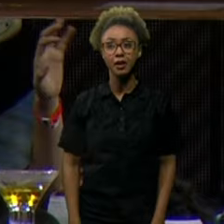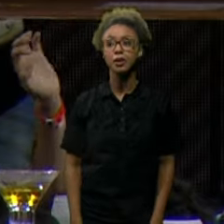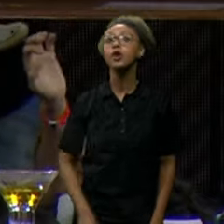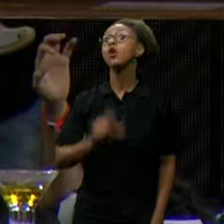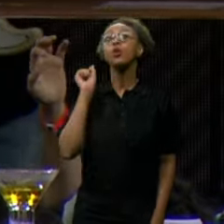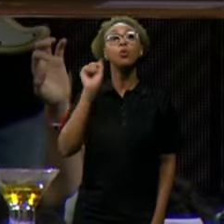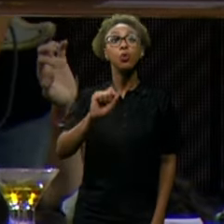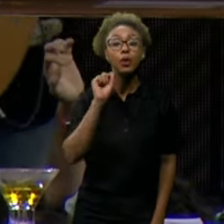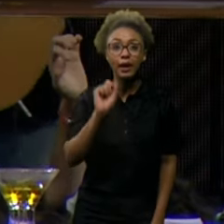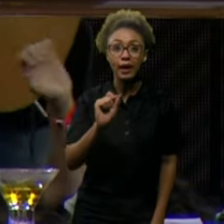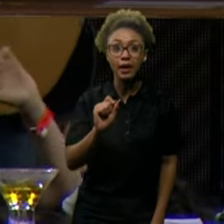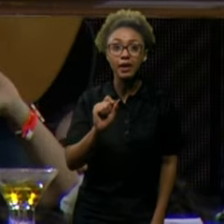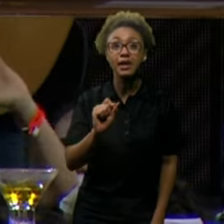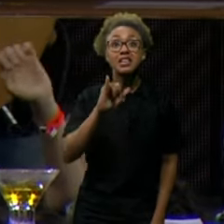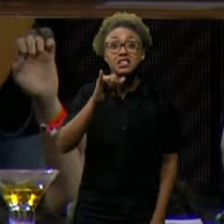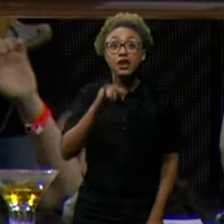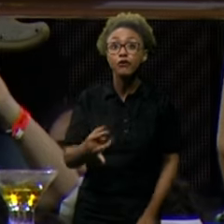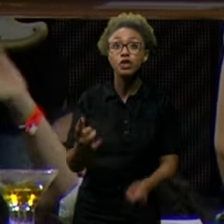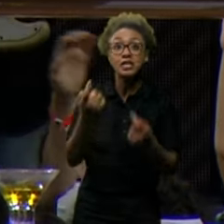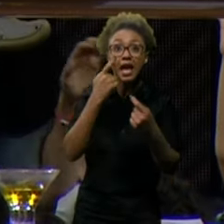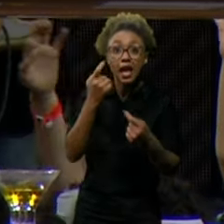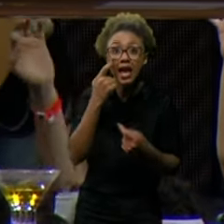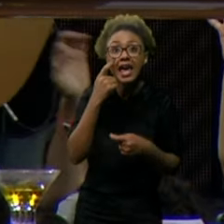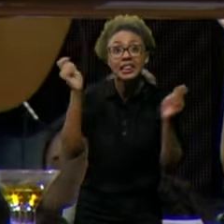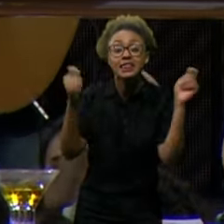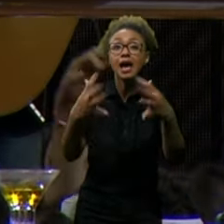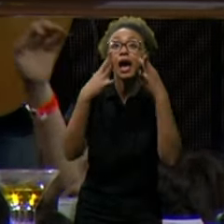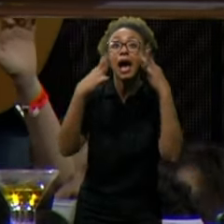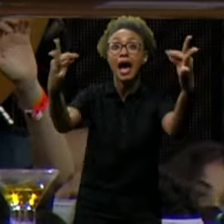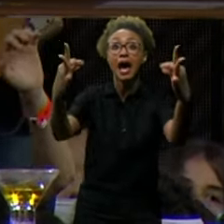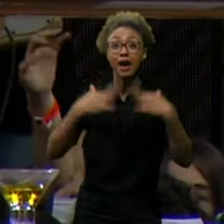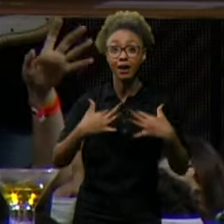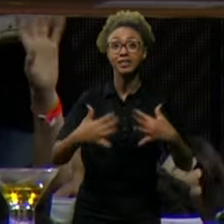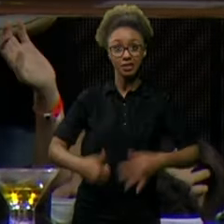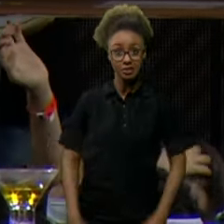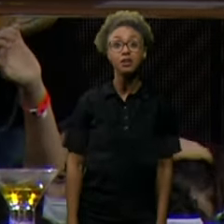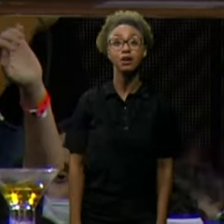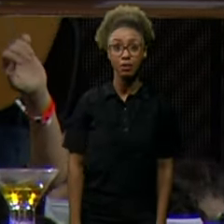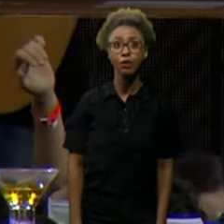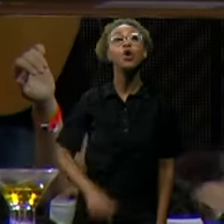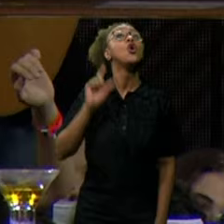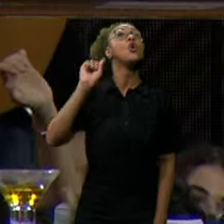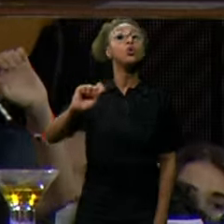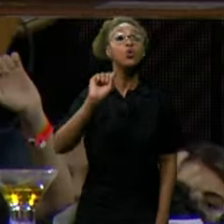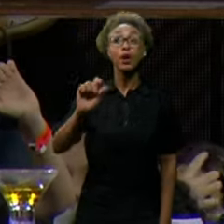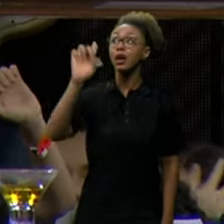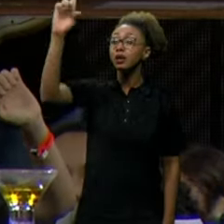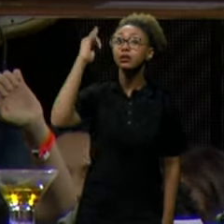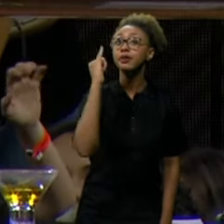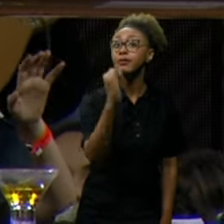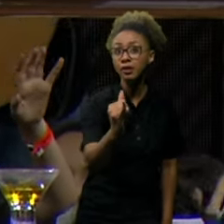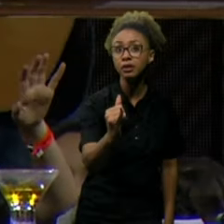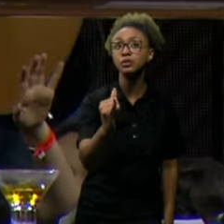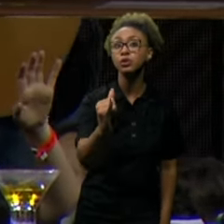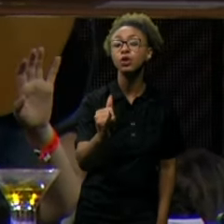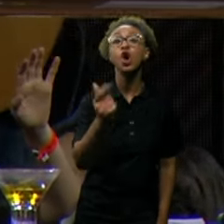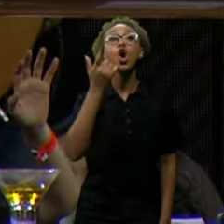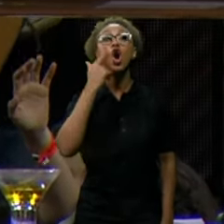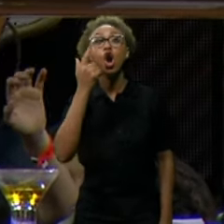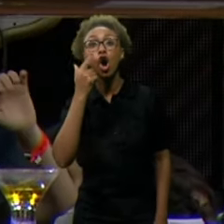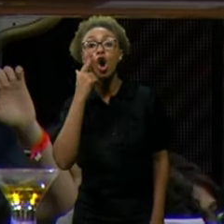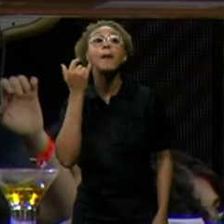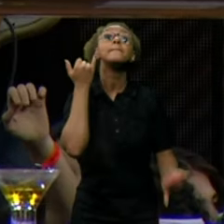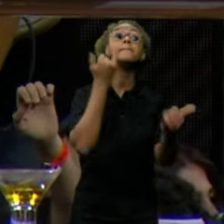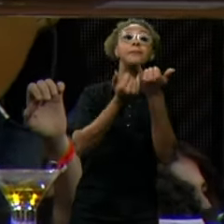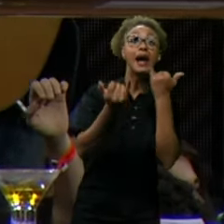temos que está crescendo a Quem tem ouvidos ouça nessa noite ele está dizendo ele parou parece